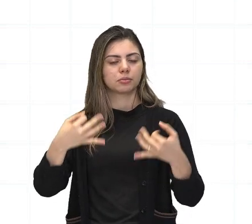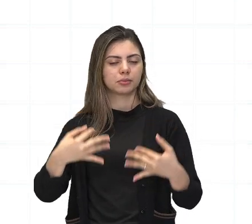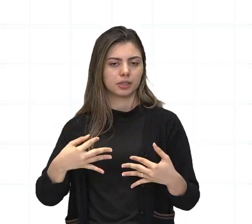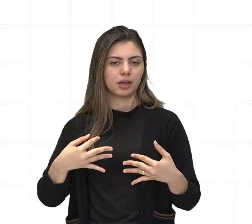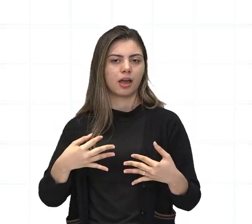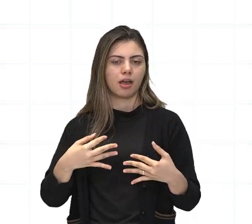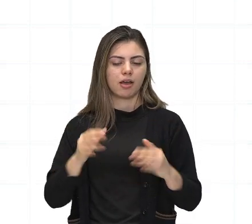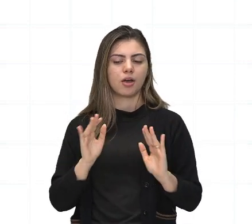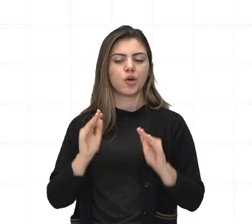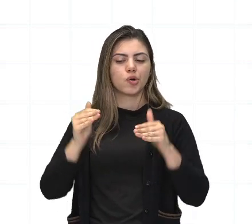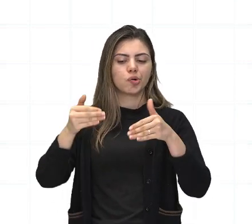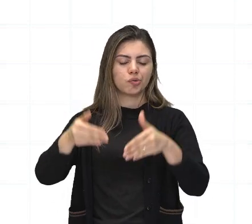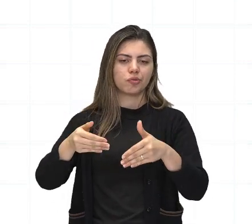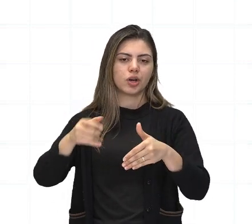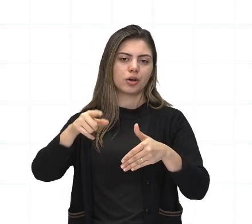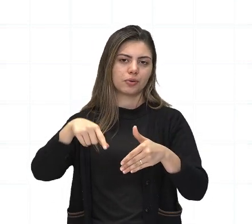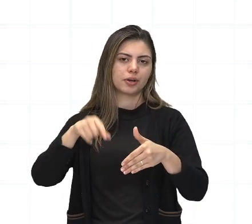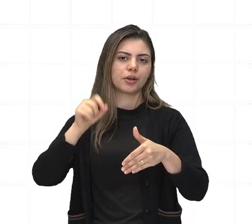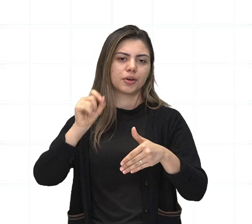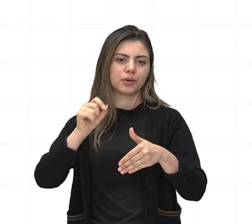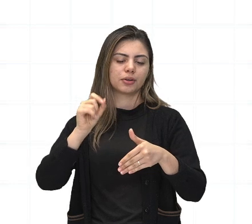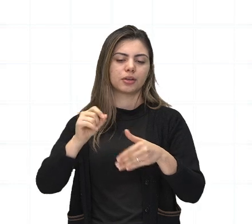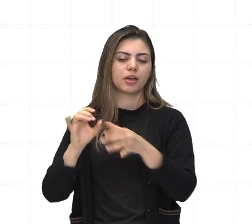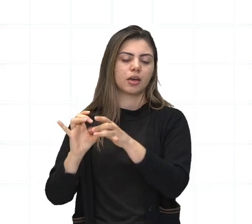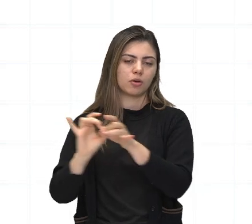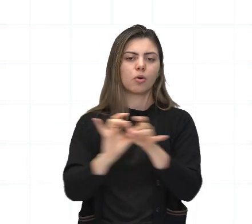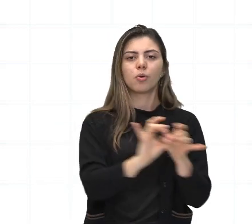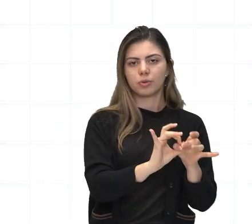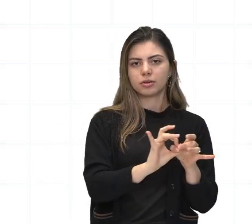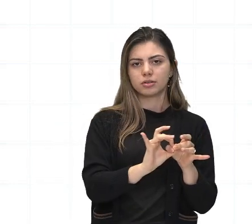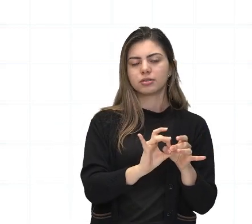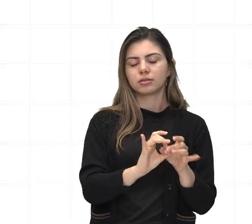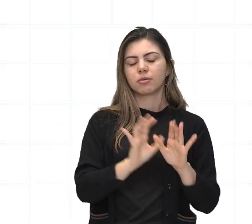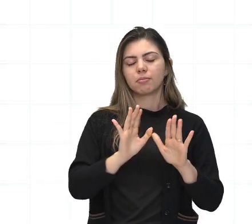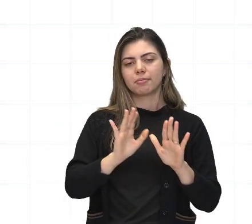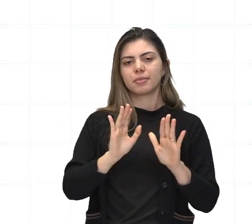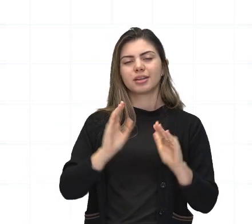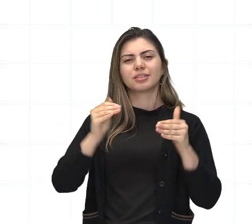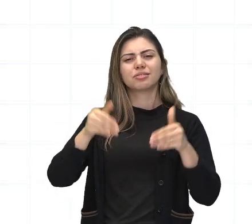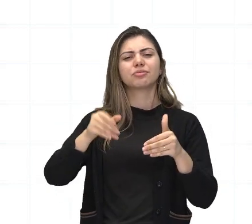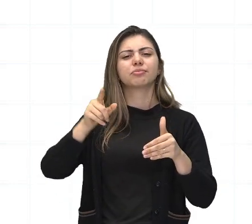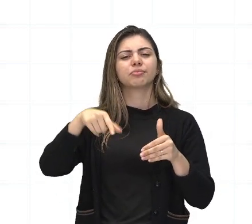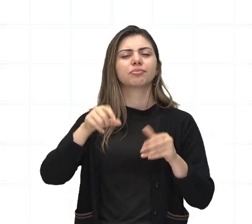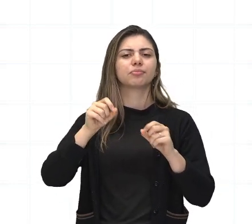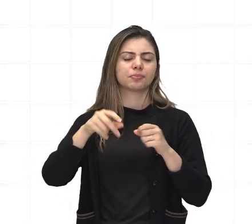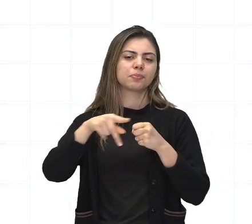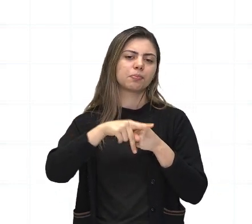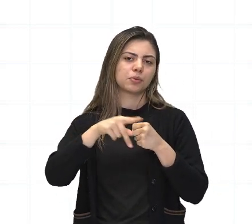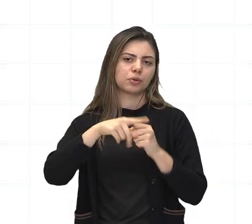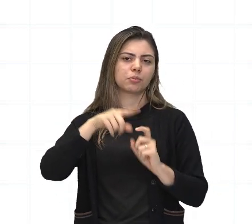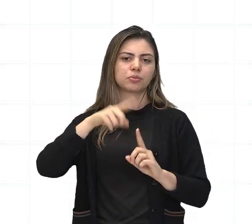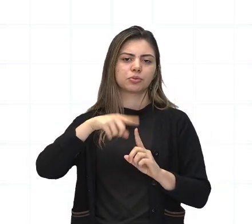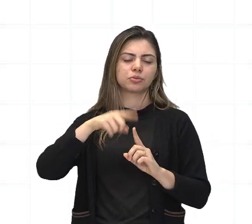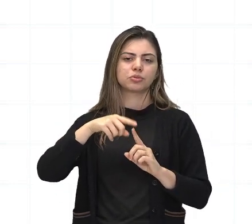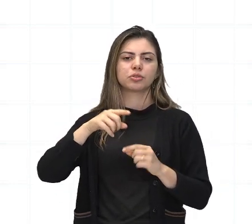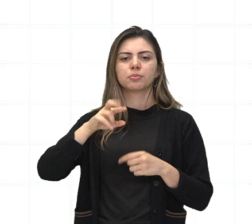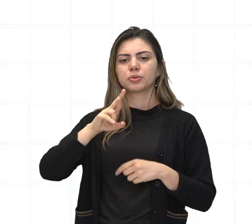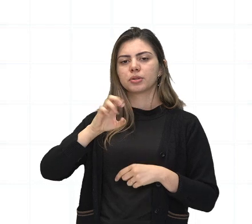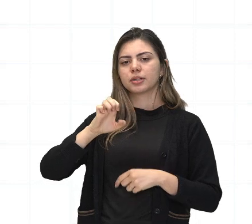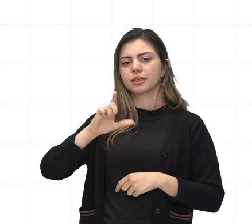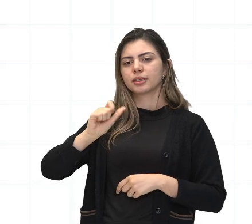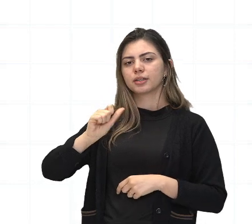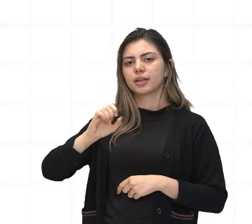trabalhando mais essa questão da coesão, especificamente do pronome relativo. Então, vamos